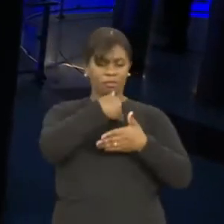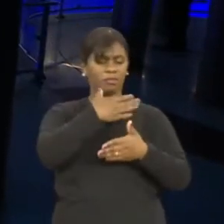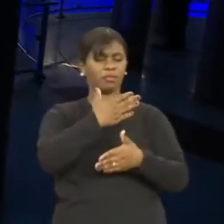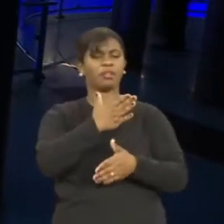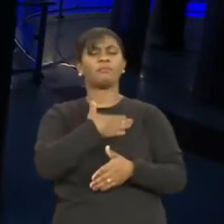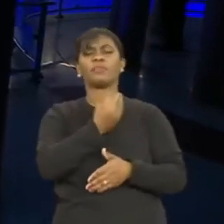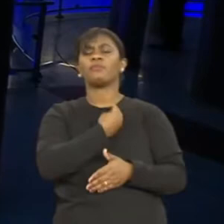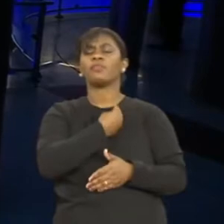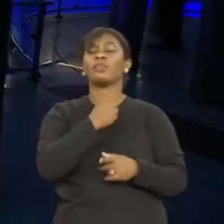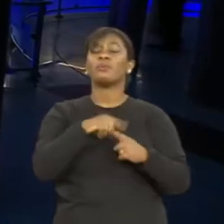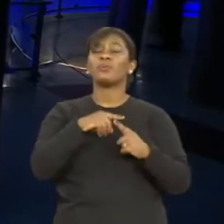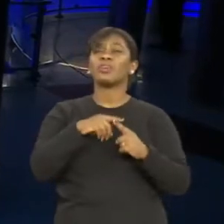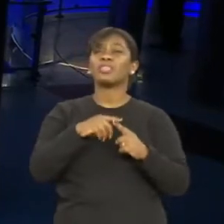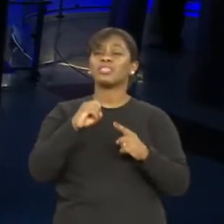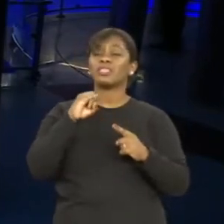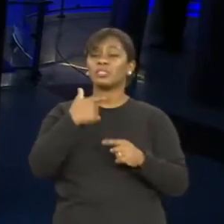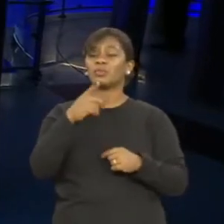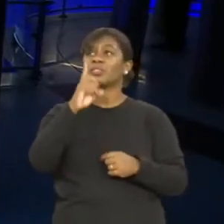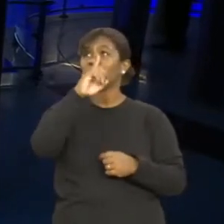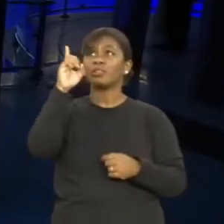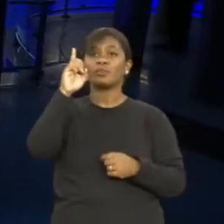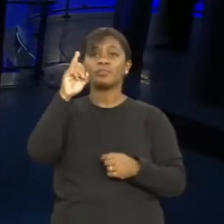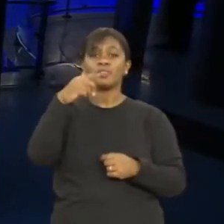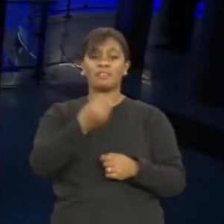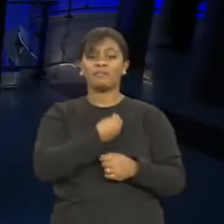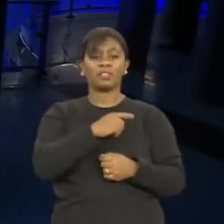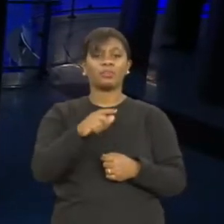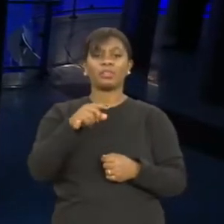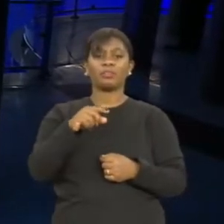porque sem o Senhor minha vida não tem sentido.